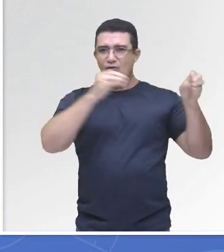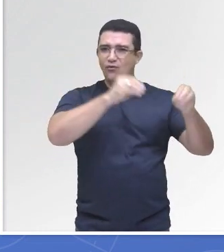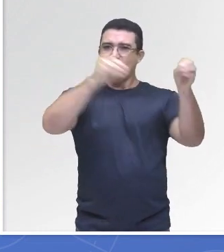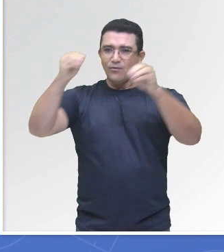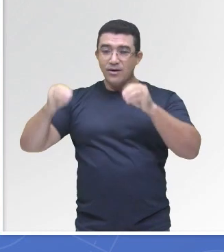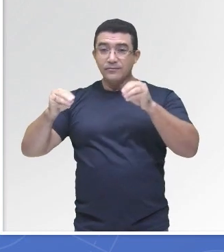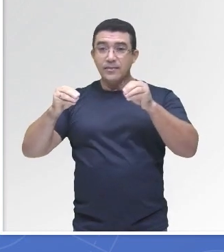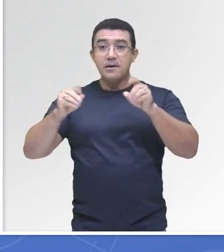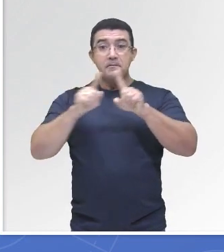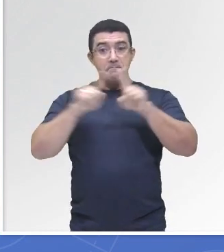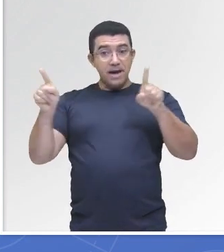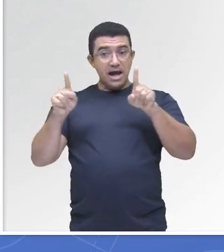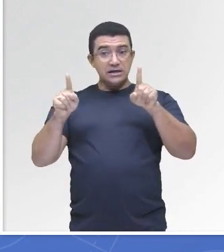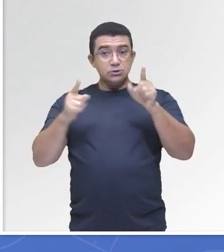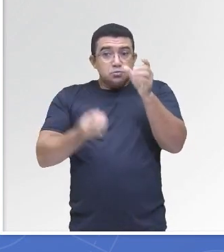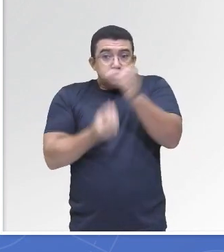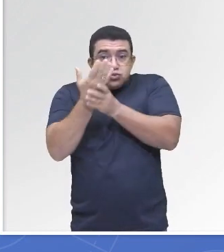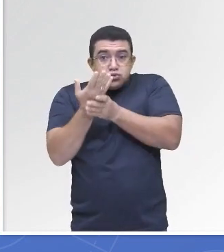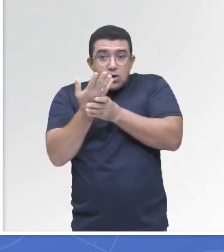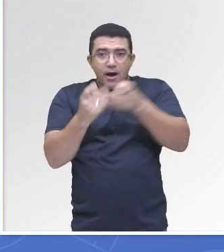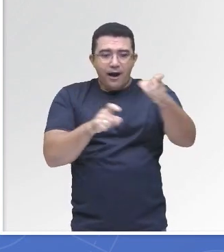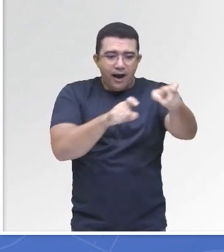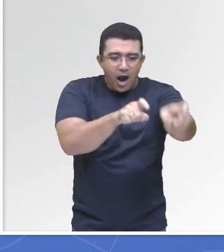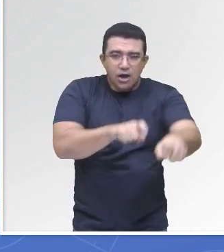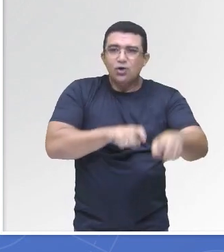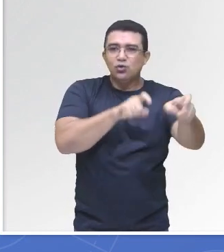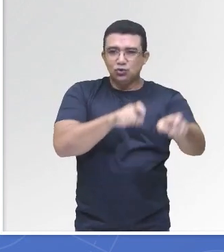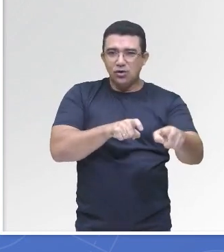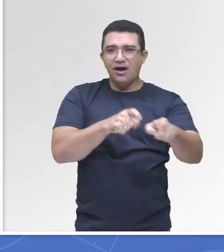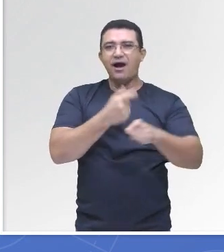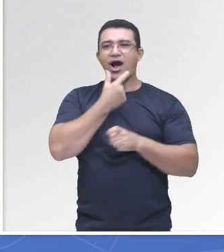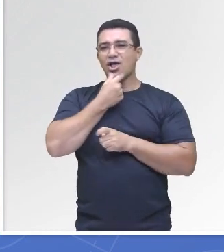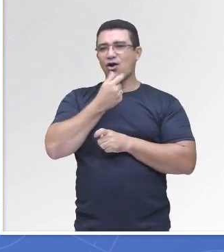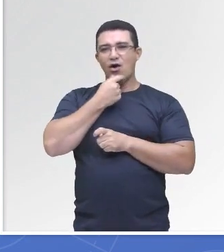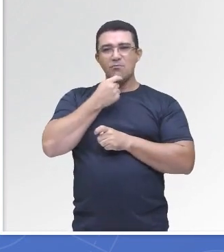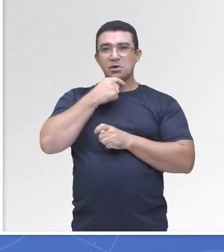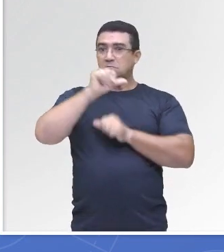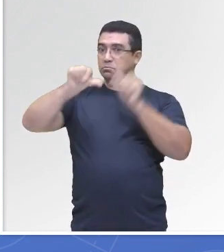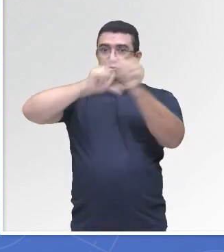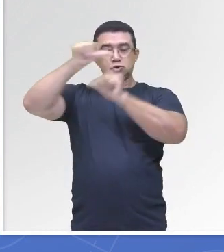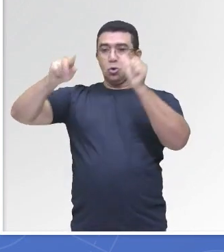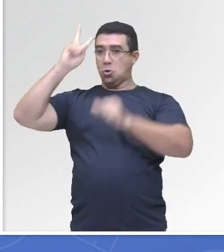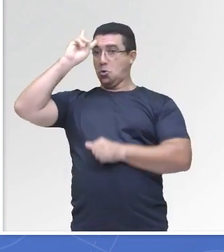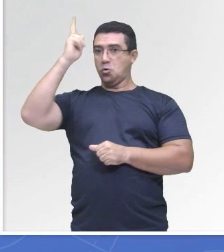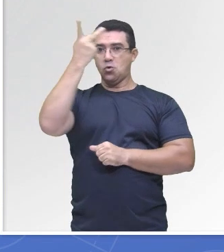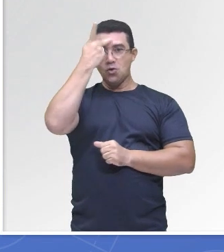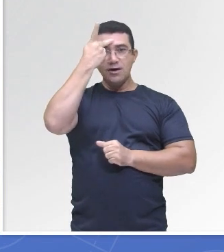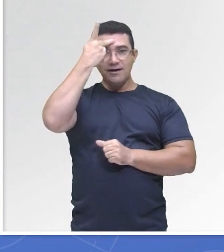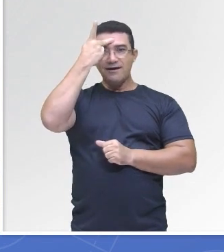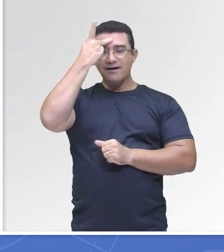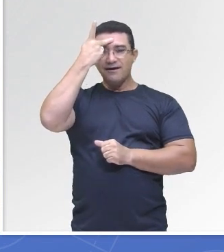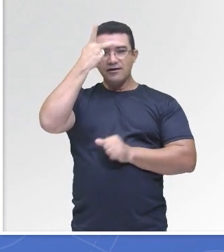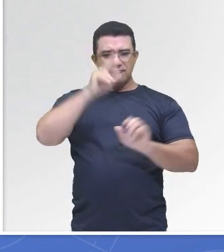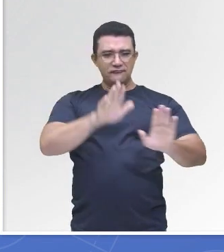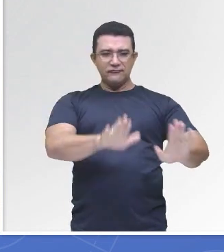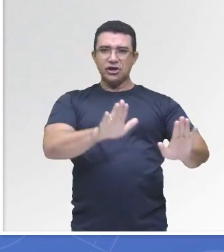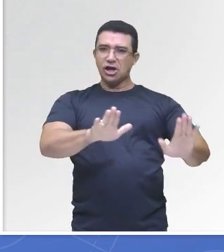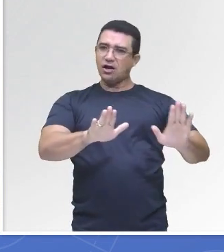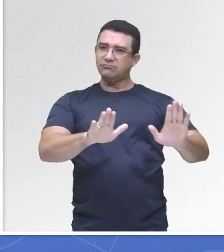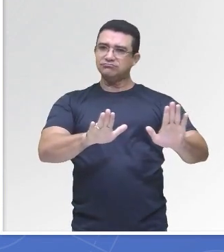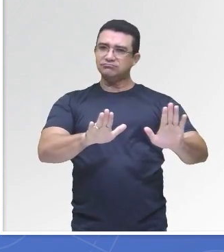vão ter que se fixar em um mesmo local. E nesse processo de se fixar,